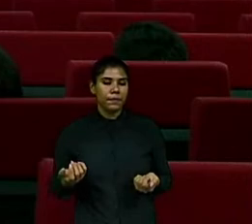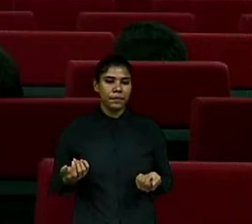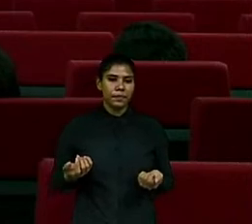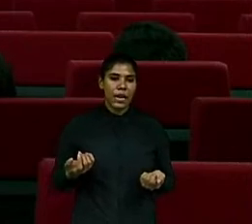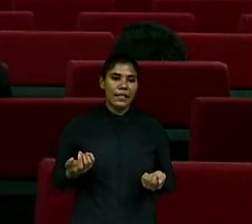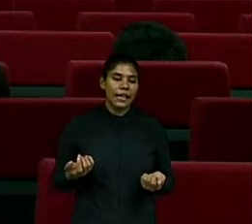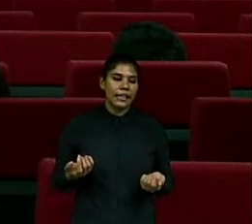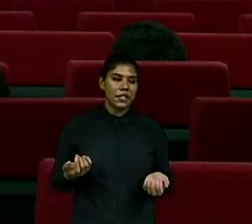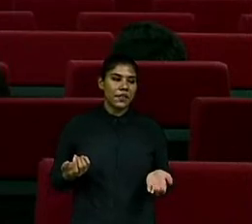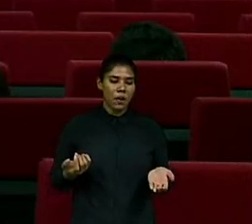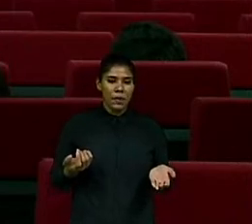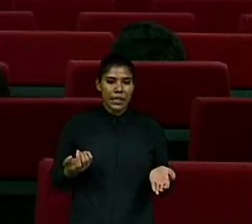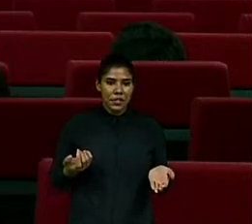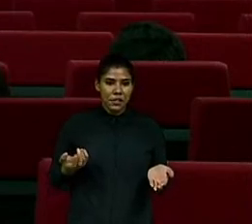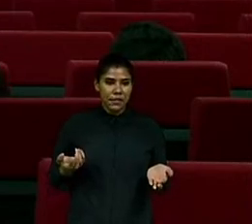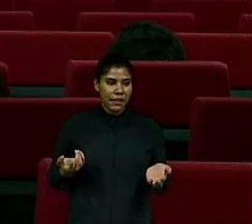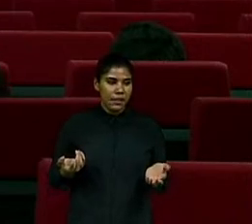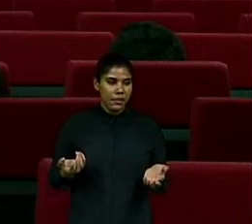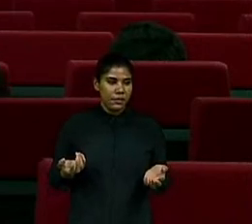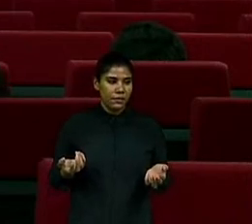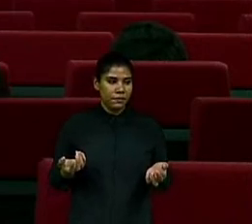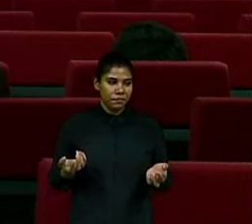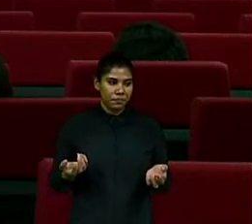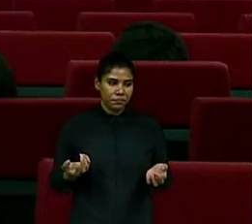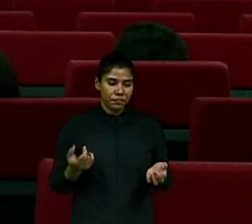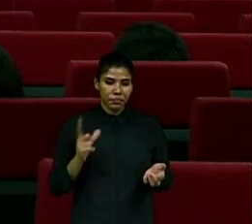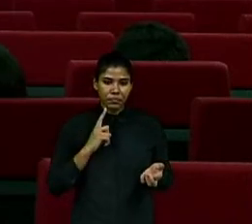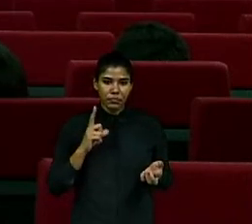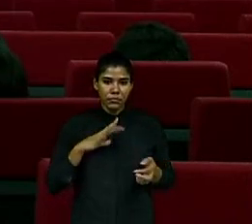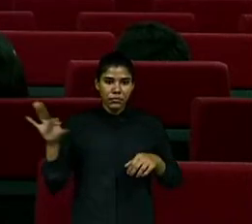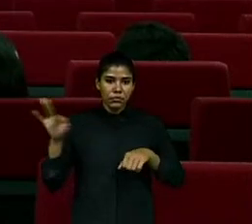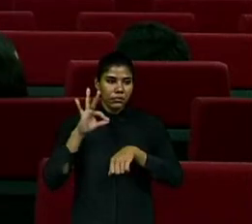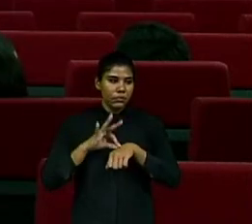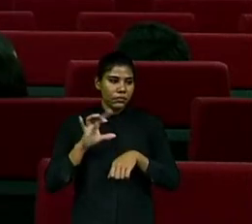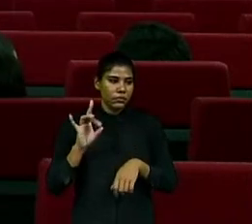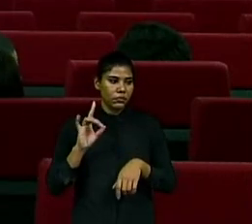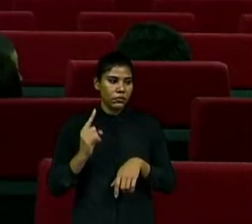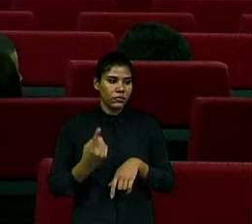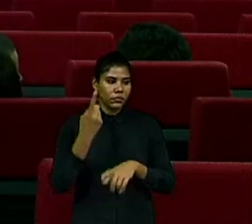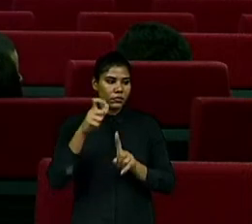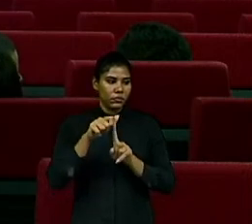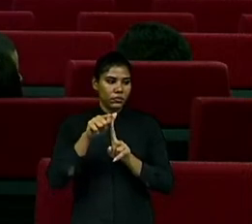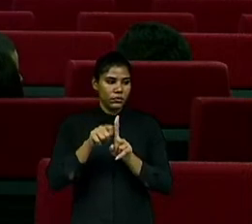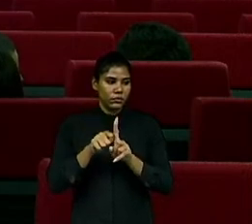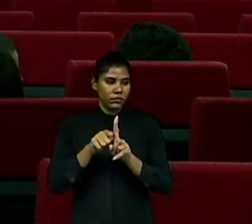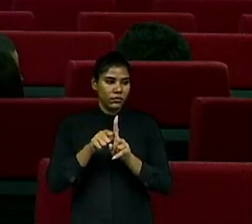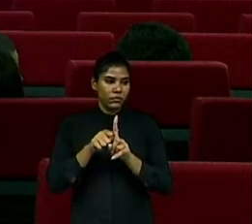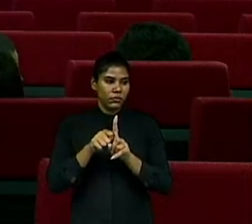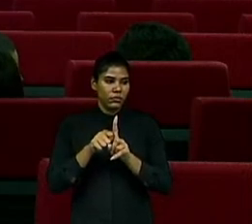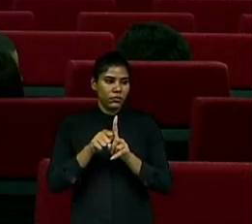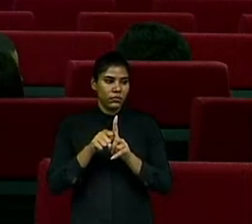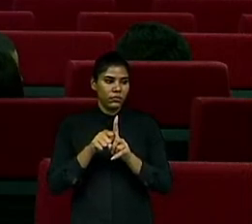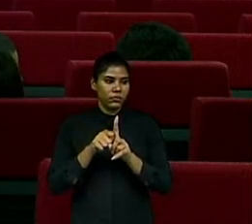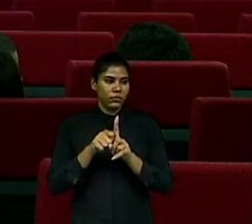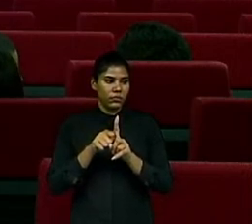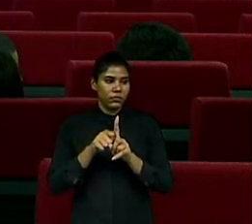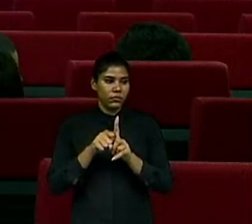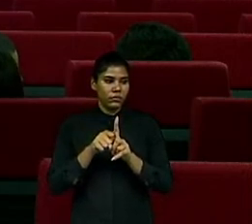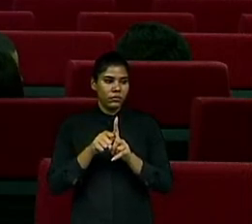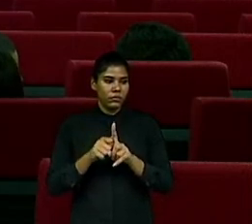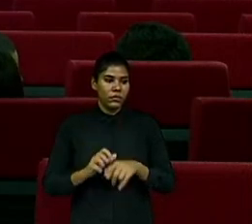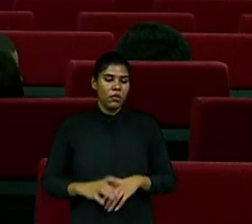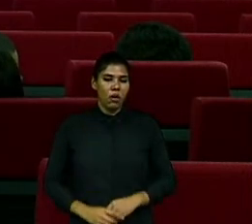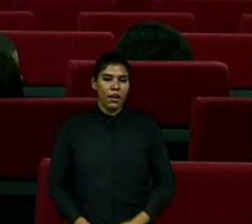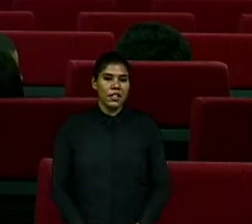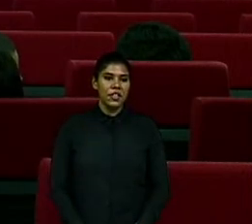tá tchau como é que tu sabe que o Edson só vive um mês então assim é isso que eu vou contar uma história agora também já